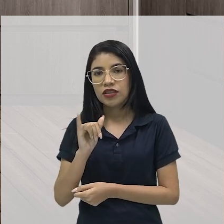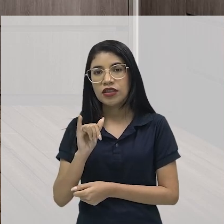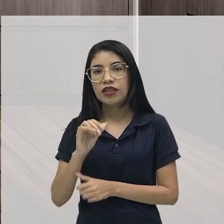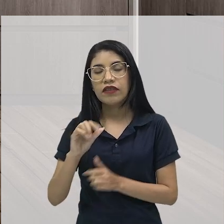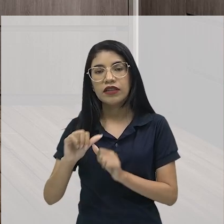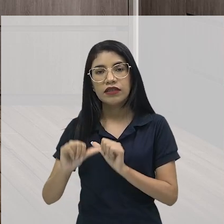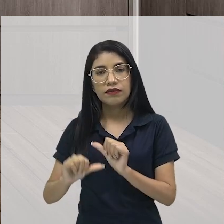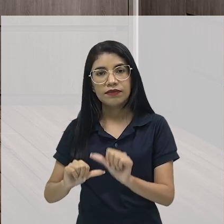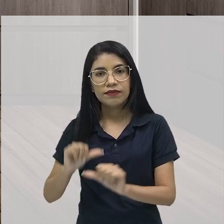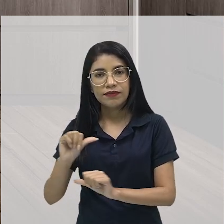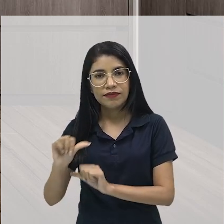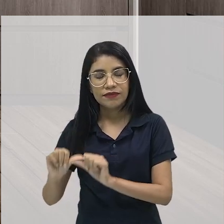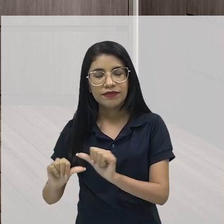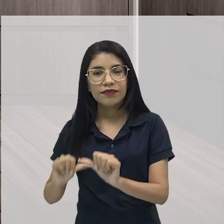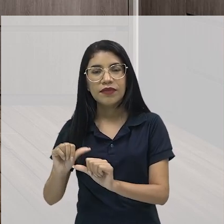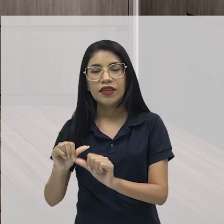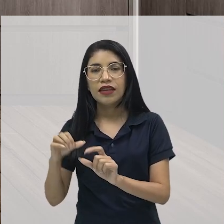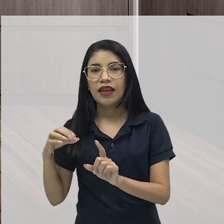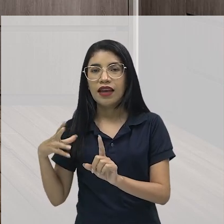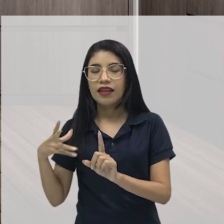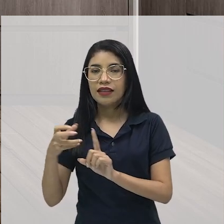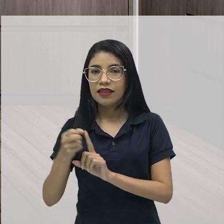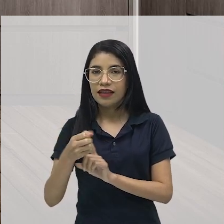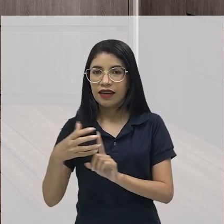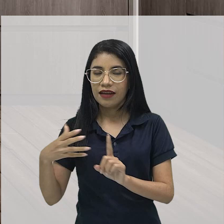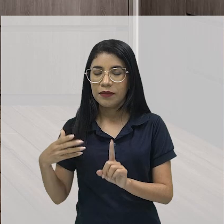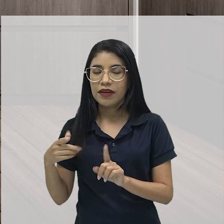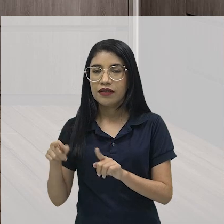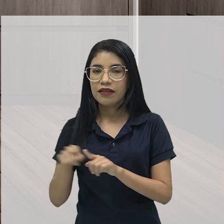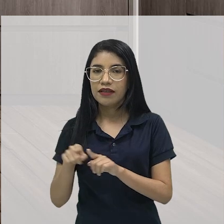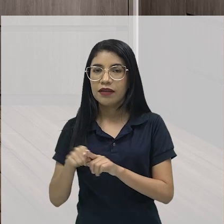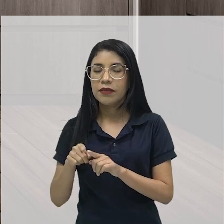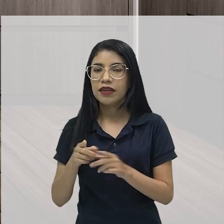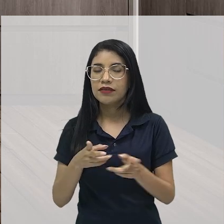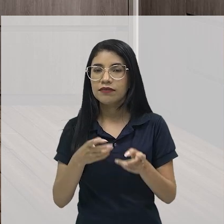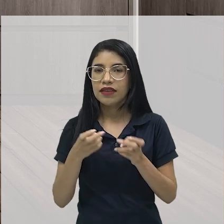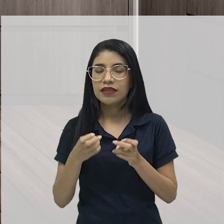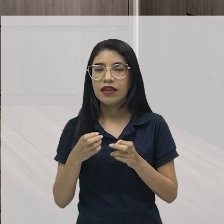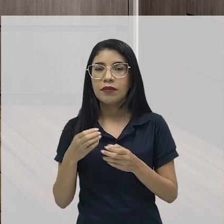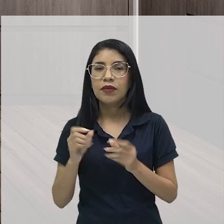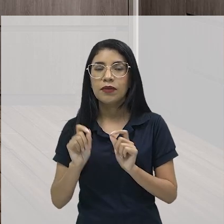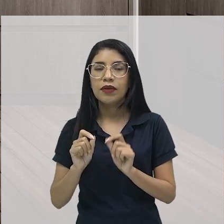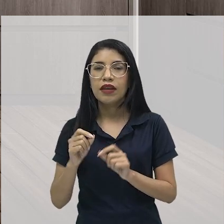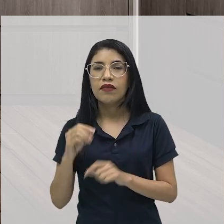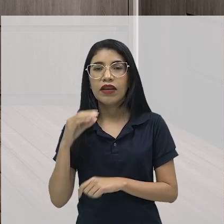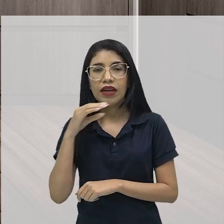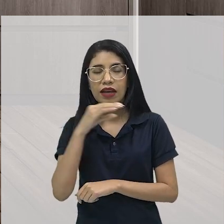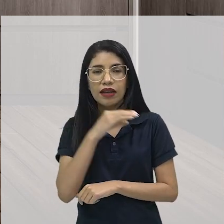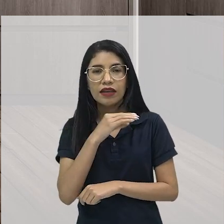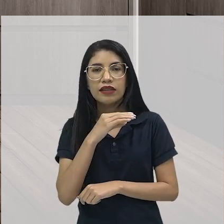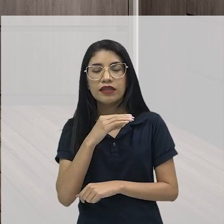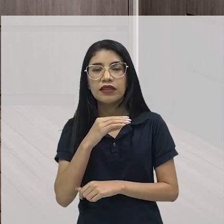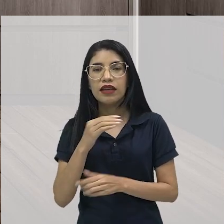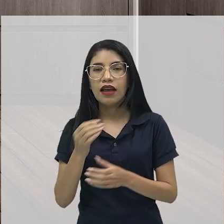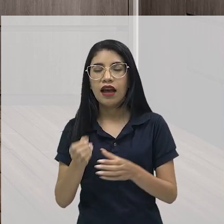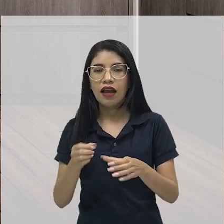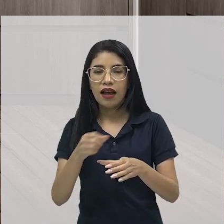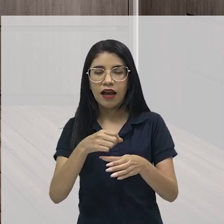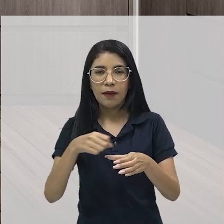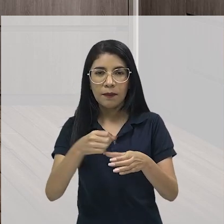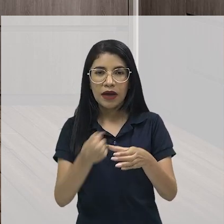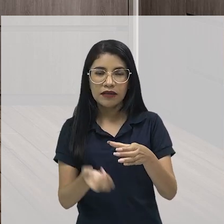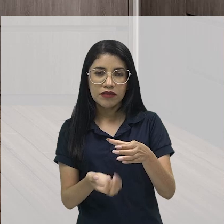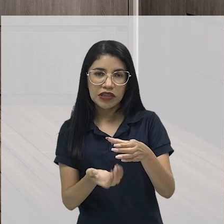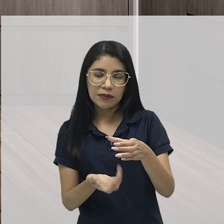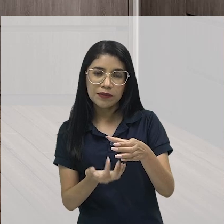sendo transformada em energia térmica, que a gente vai ver esse aquecimento, da panela, para que a